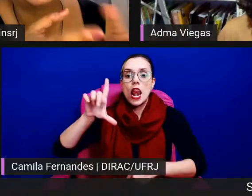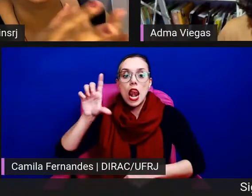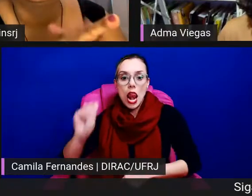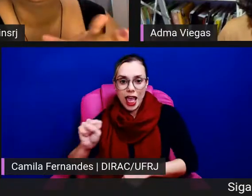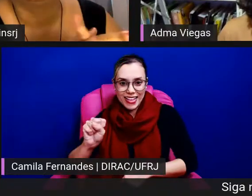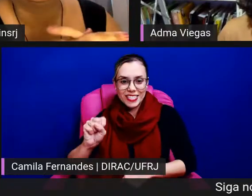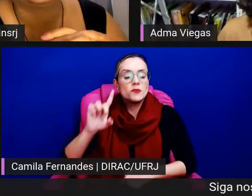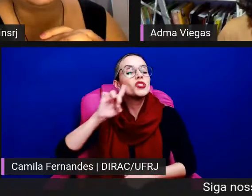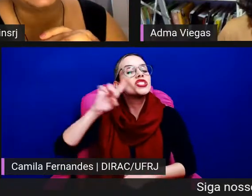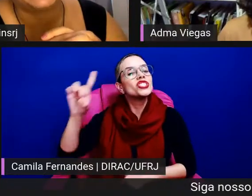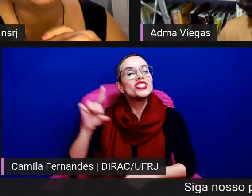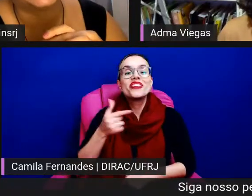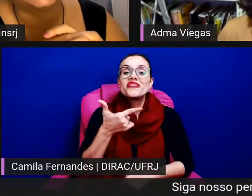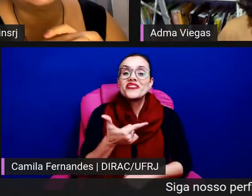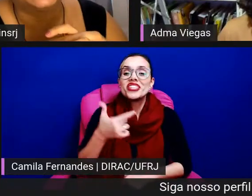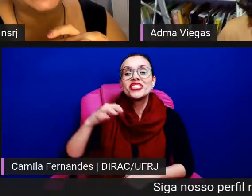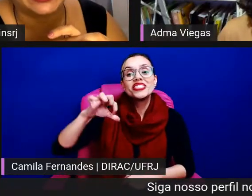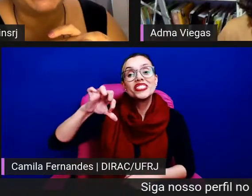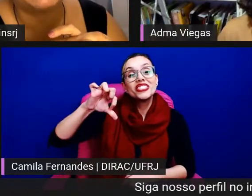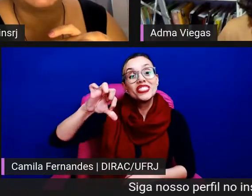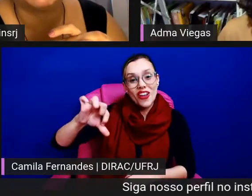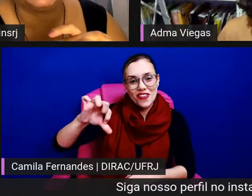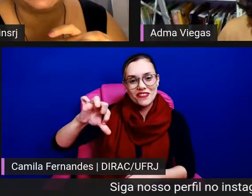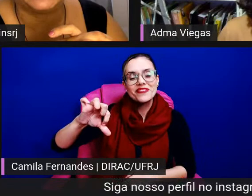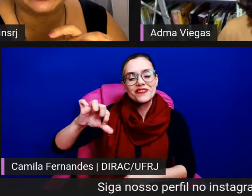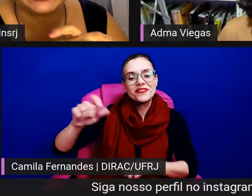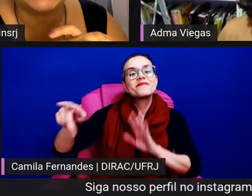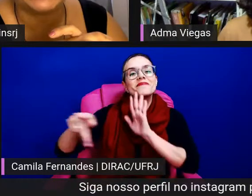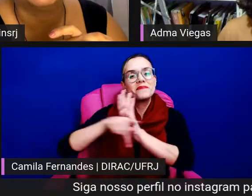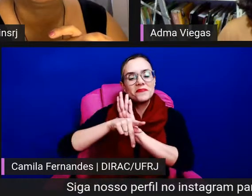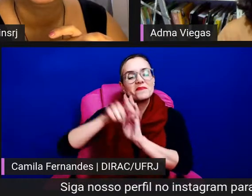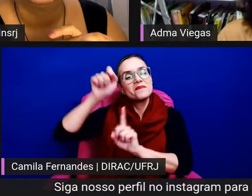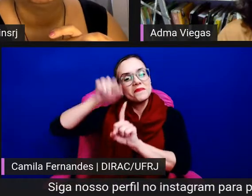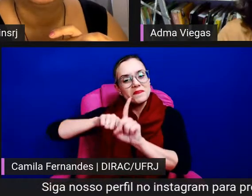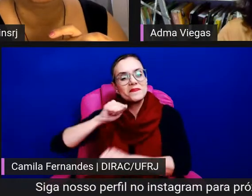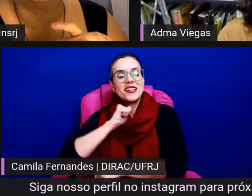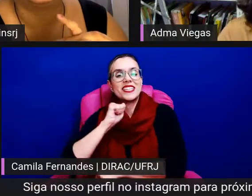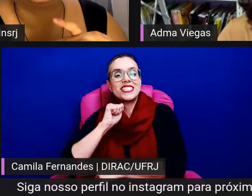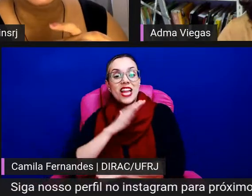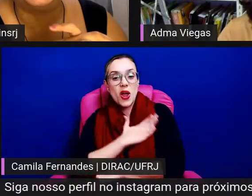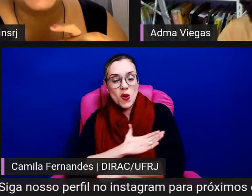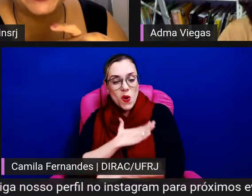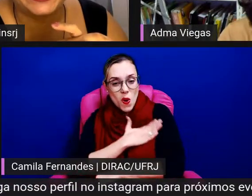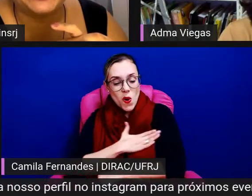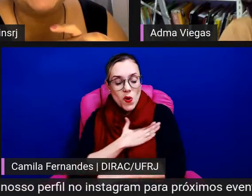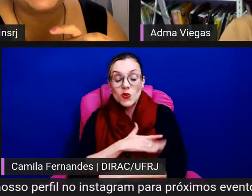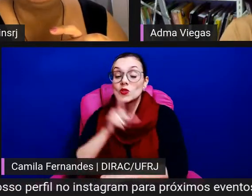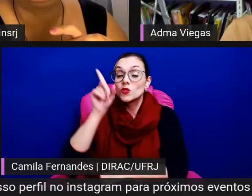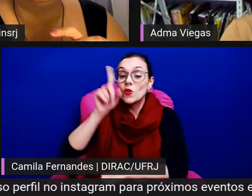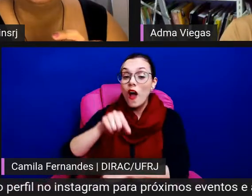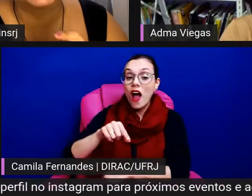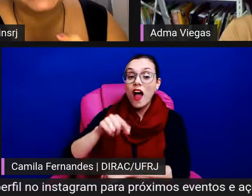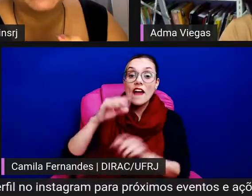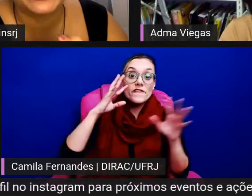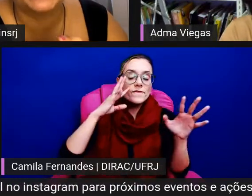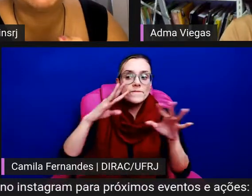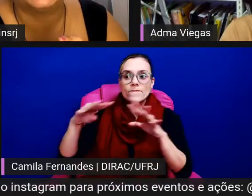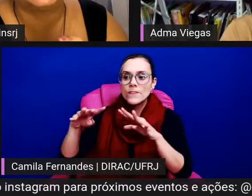de agosto, porque é o Dia Nacional da Visibilidade Lésbica. Porque foi aqui no Rio de Janeiro, em